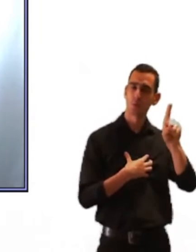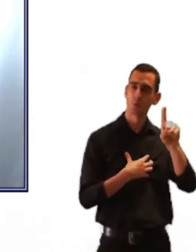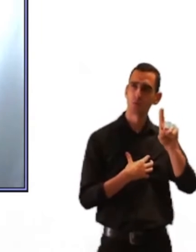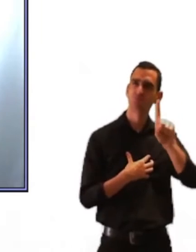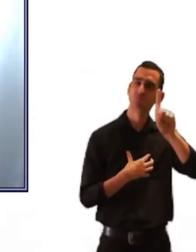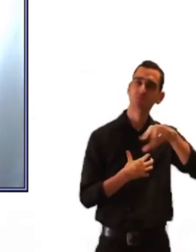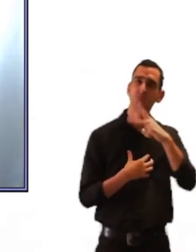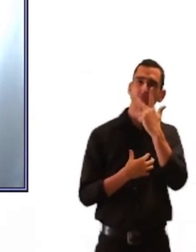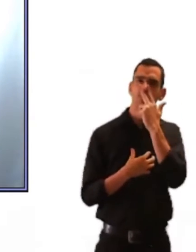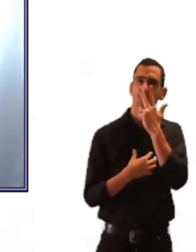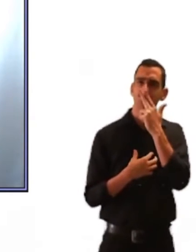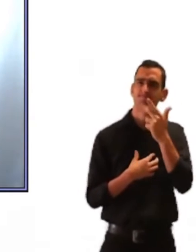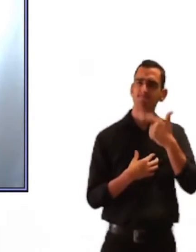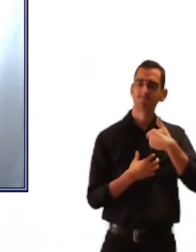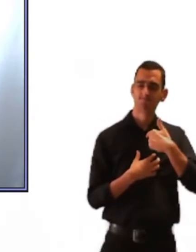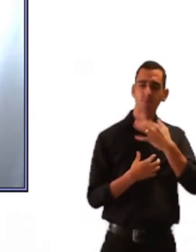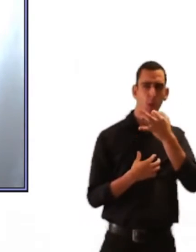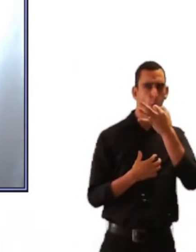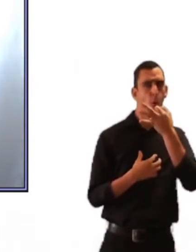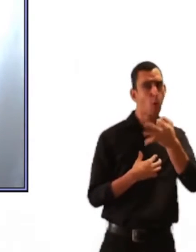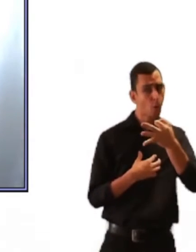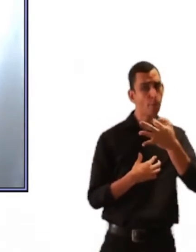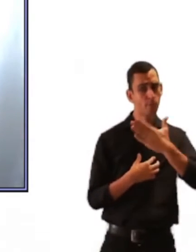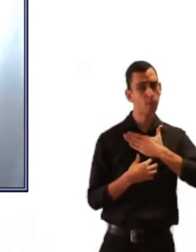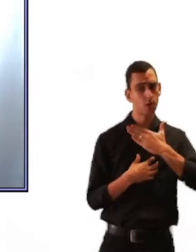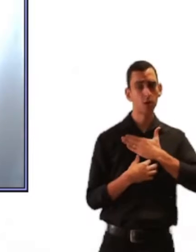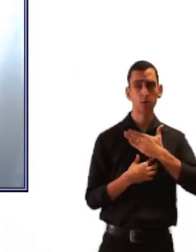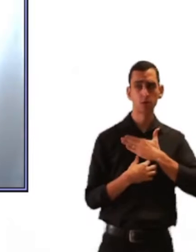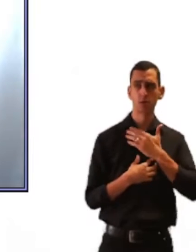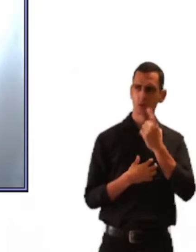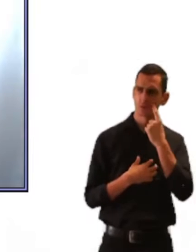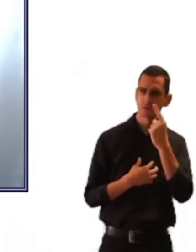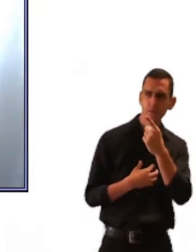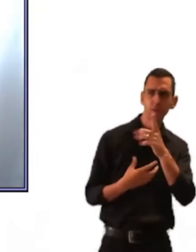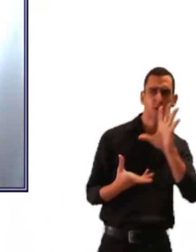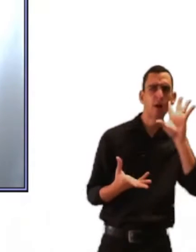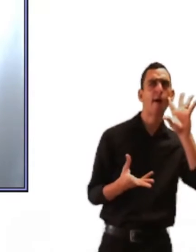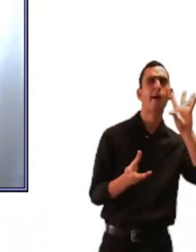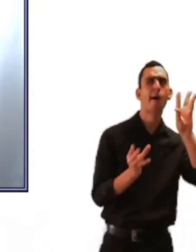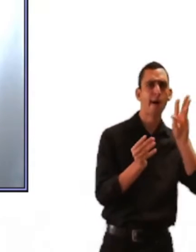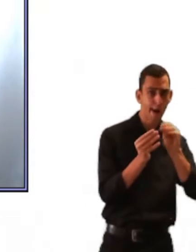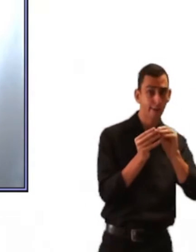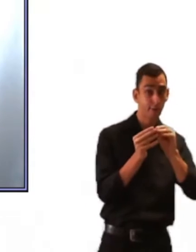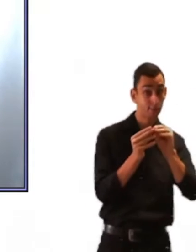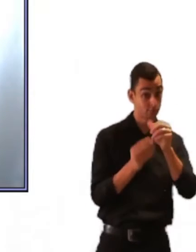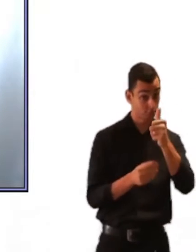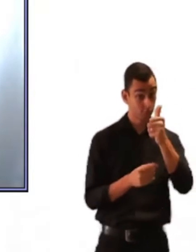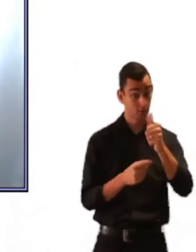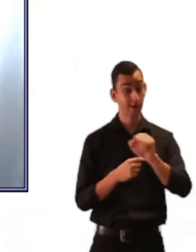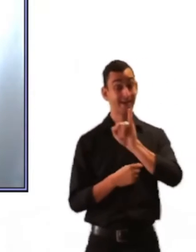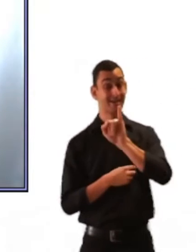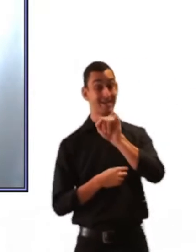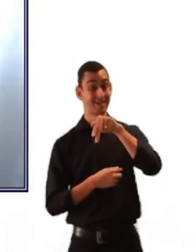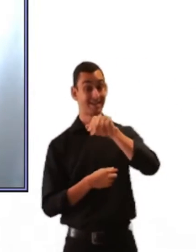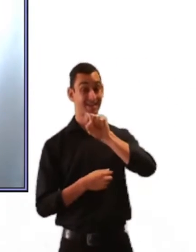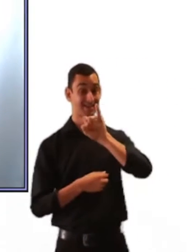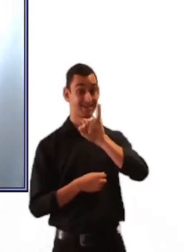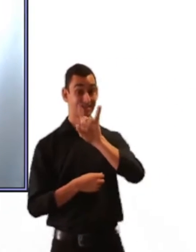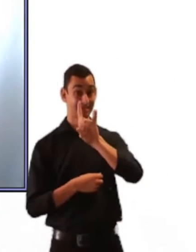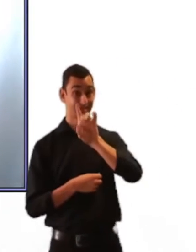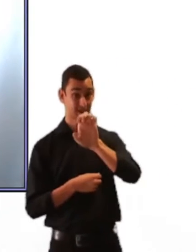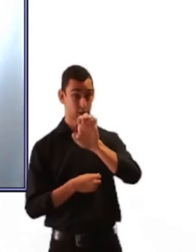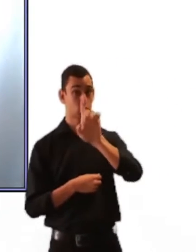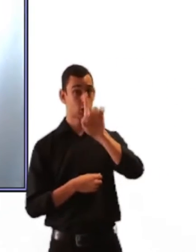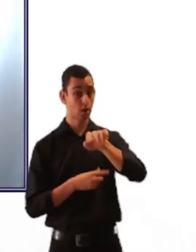A intuição é o palpite. Eu estou aqui, do nada eu intuí uma coisa. O insight, ele é um pouco mais